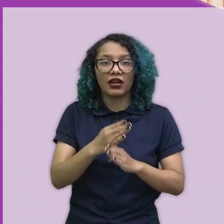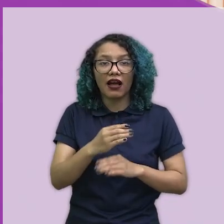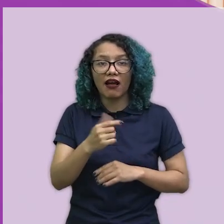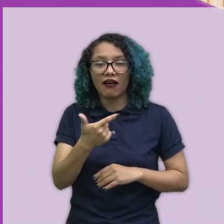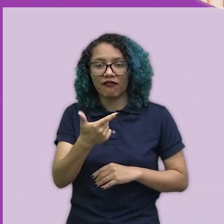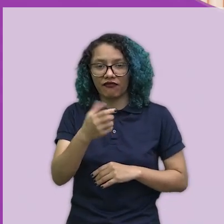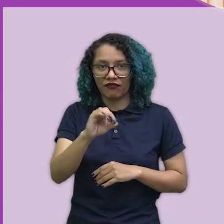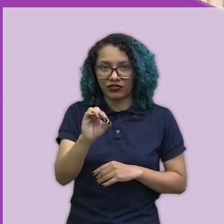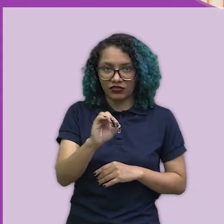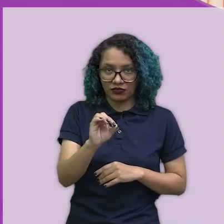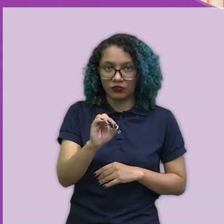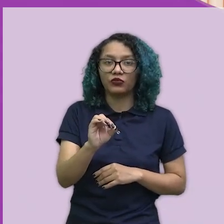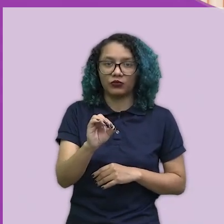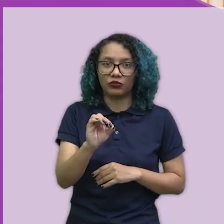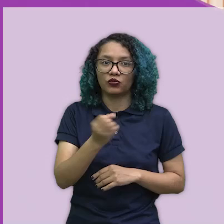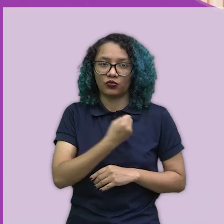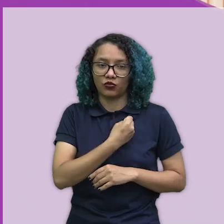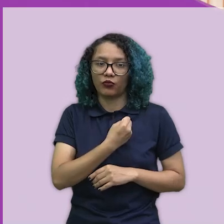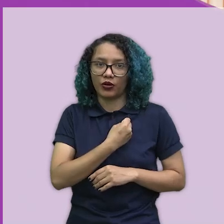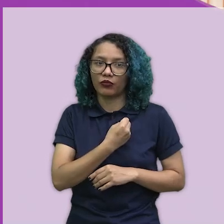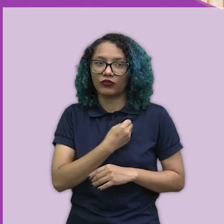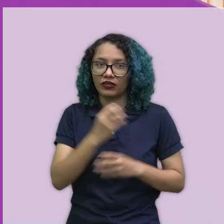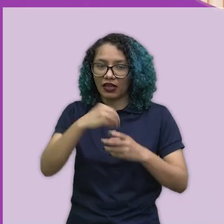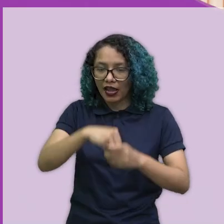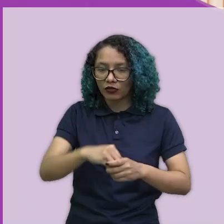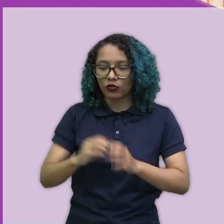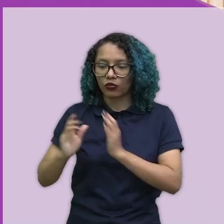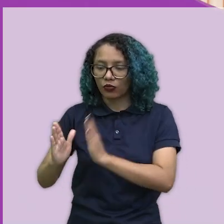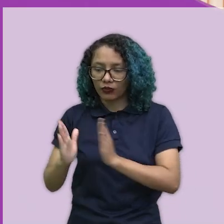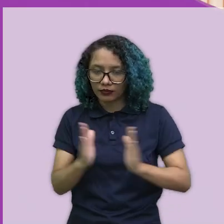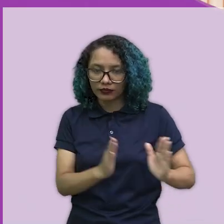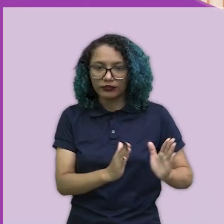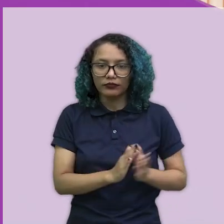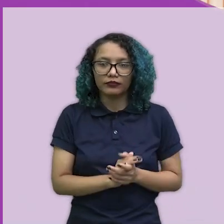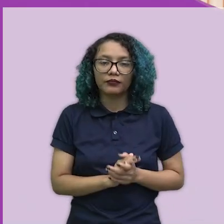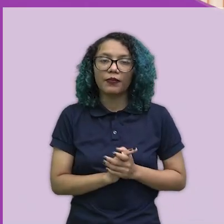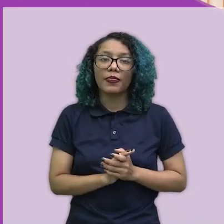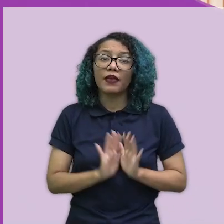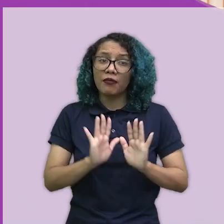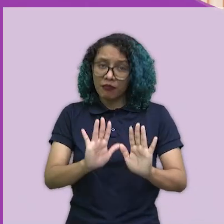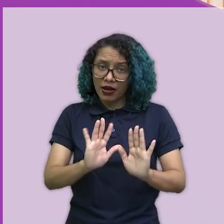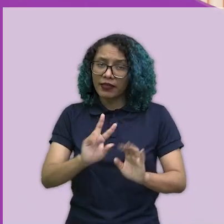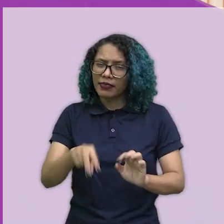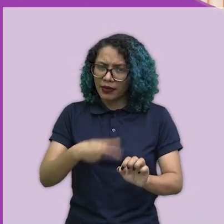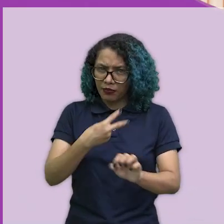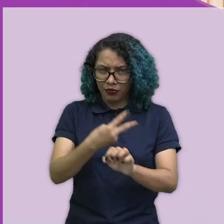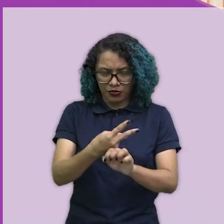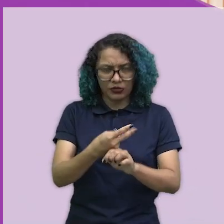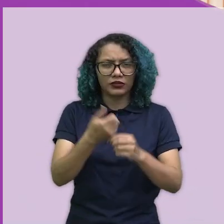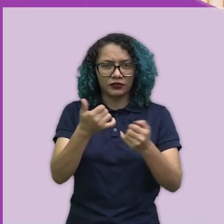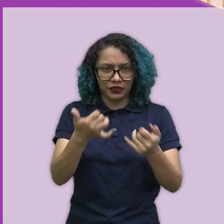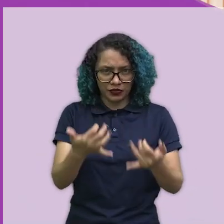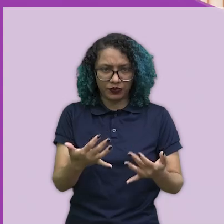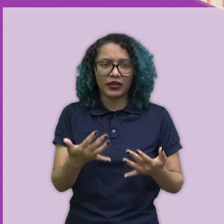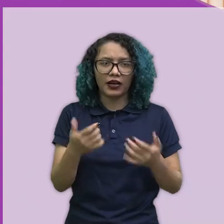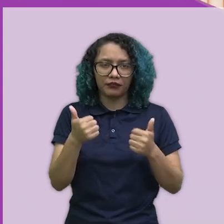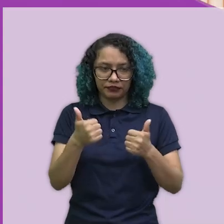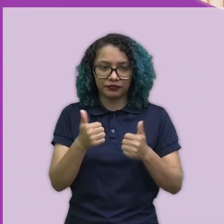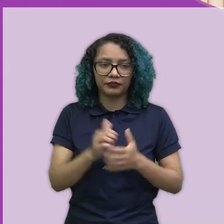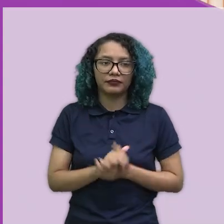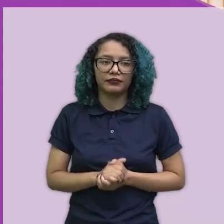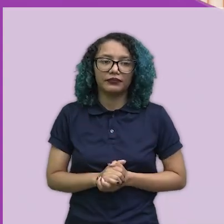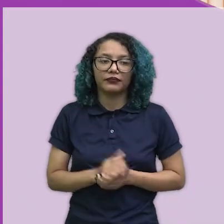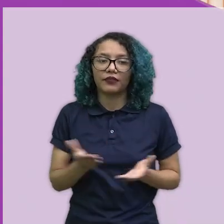numérica, tá? E aí a gente vai falar em detalhes, claro, quando a gente chegar nesse estudo, tá bom? Vamos voltar para o